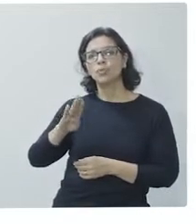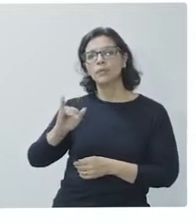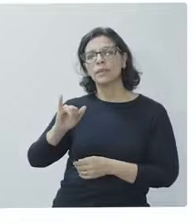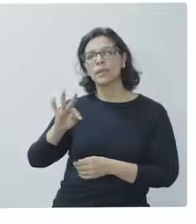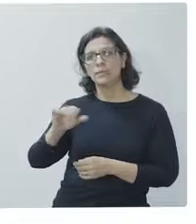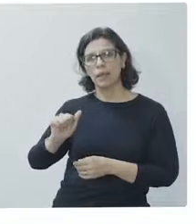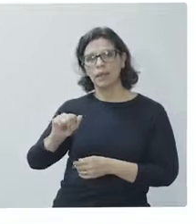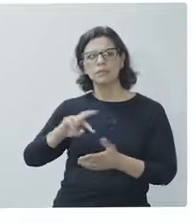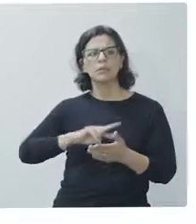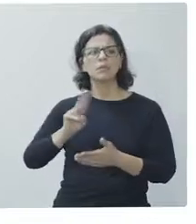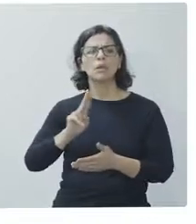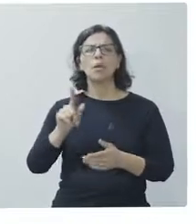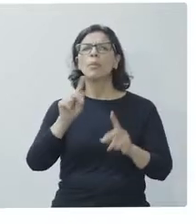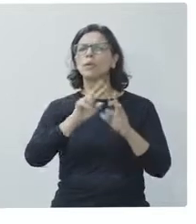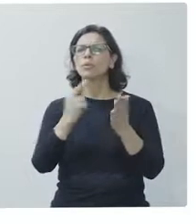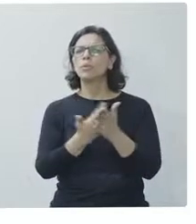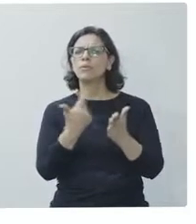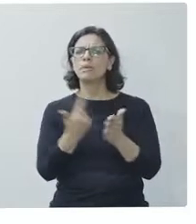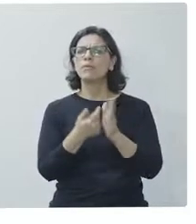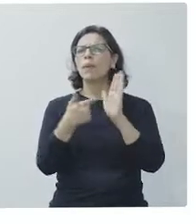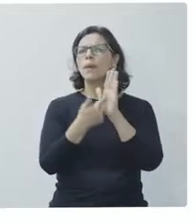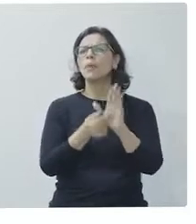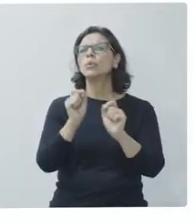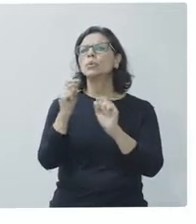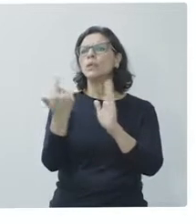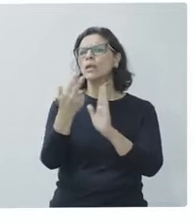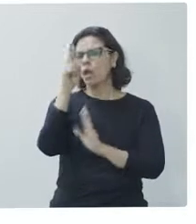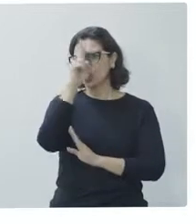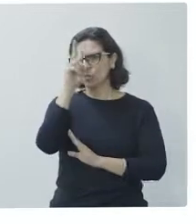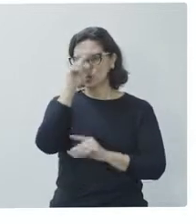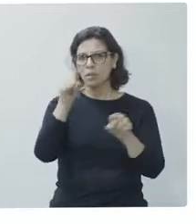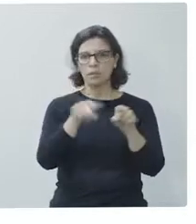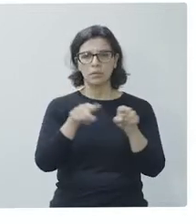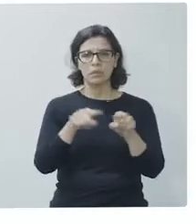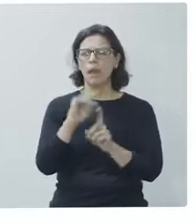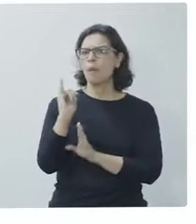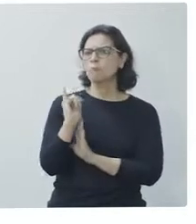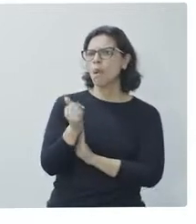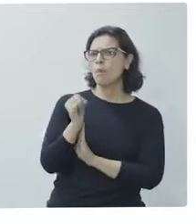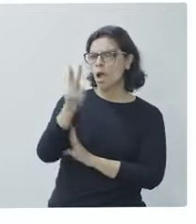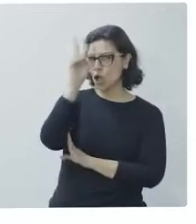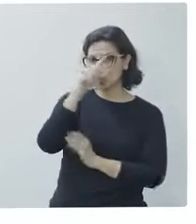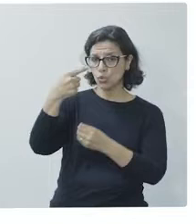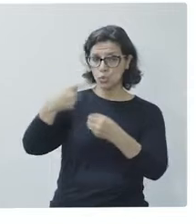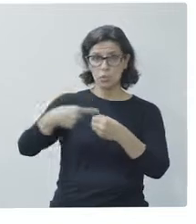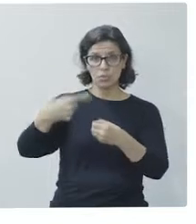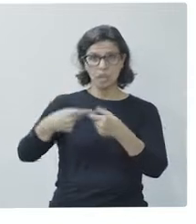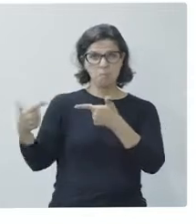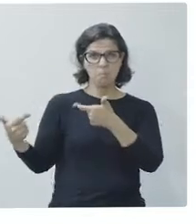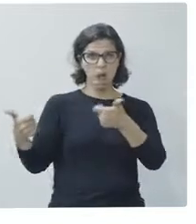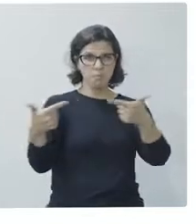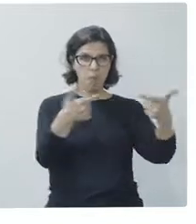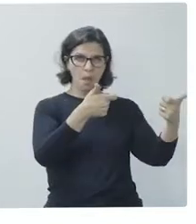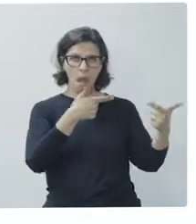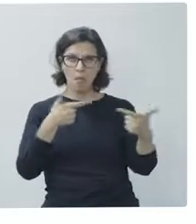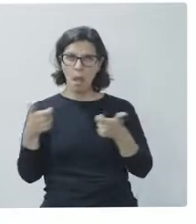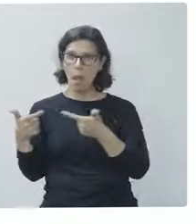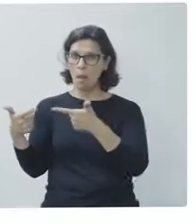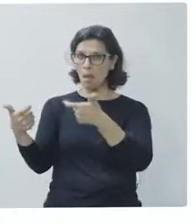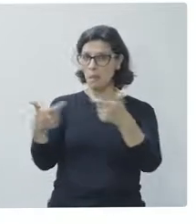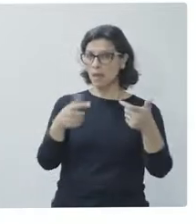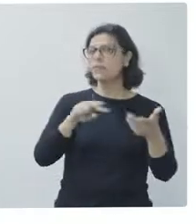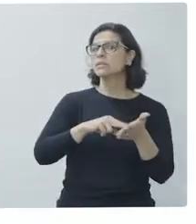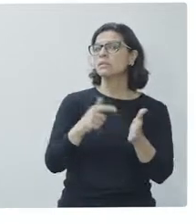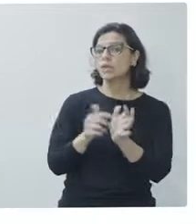Morte Súbita? O que, que ela traz na história, esse livro Morte Súbita? Conta a história de uma cidade em guerra, uma guerra de